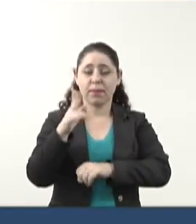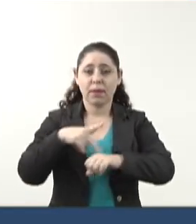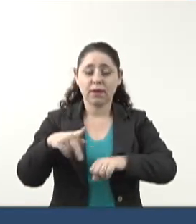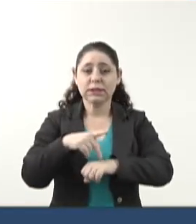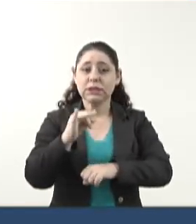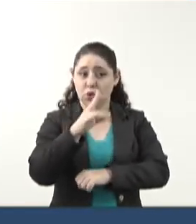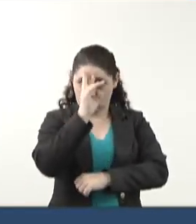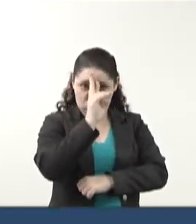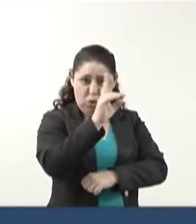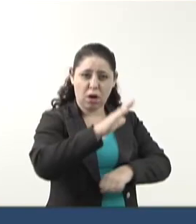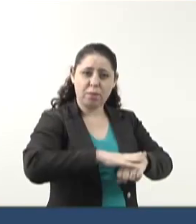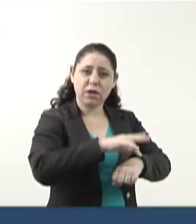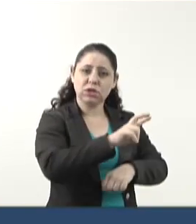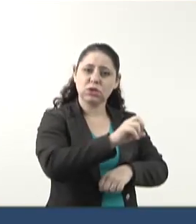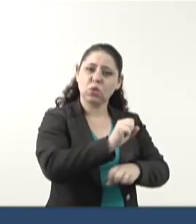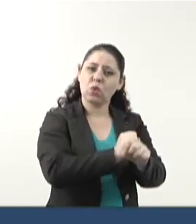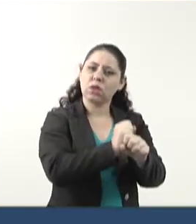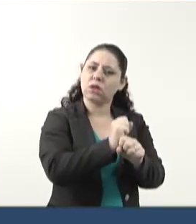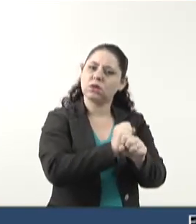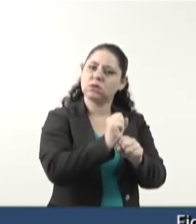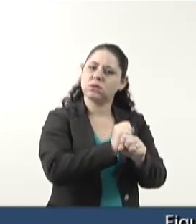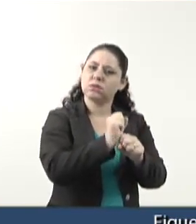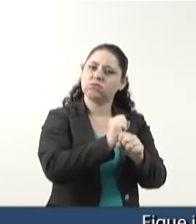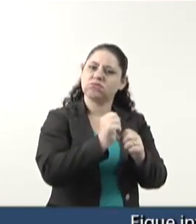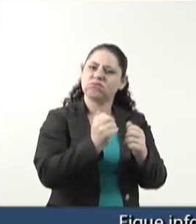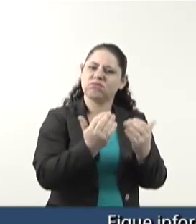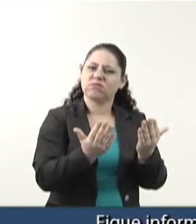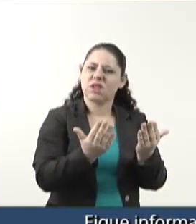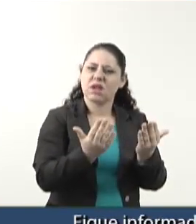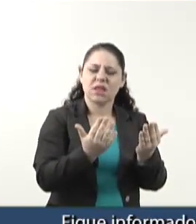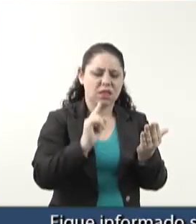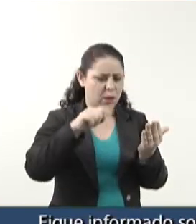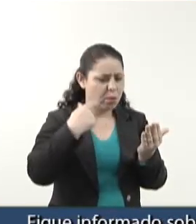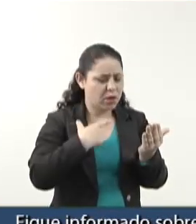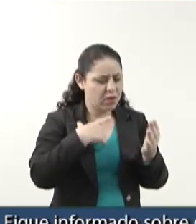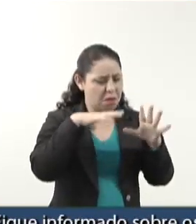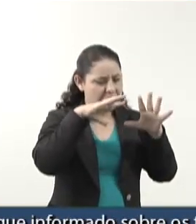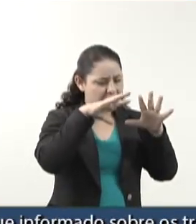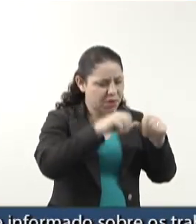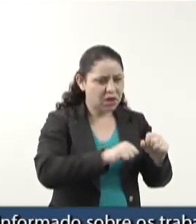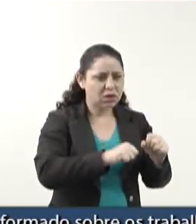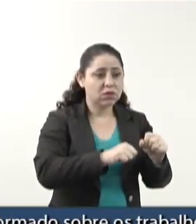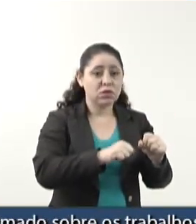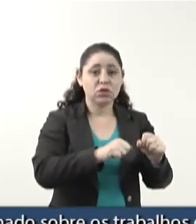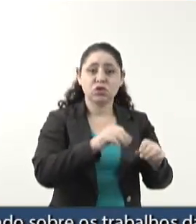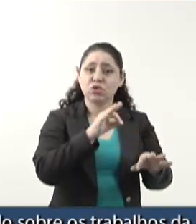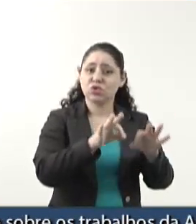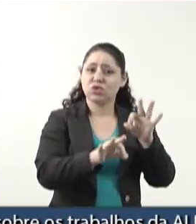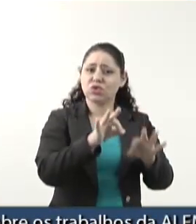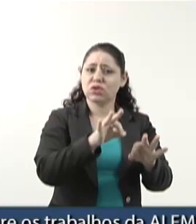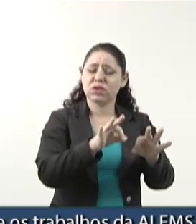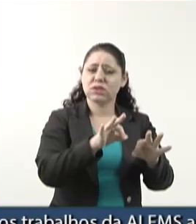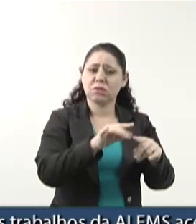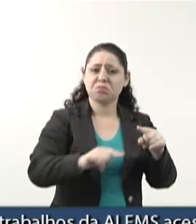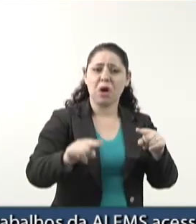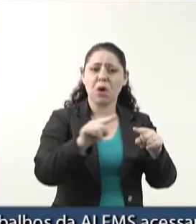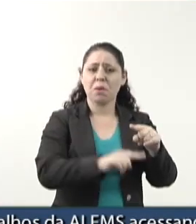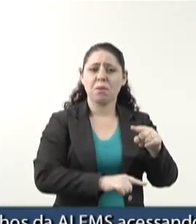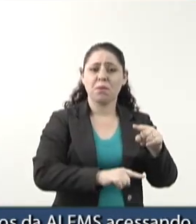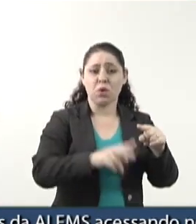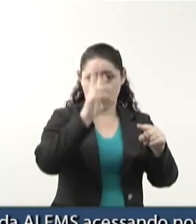O seu dono está lá há mais de 50 anos e a justiça proibiu o dono da fazenda de plantar a